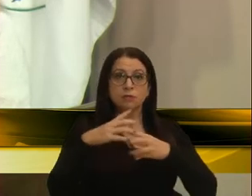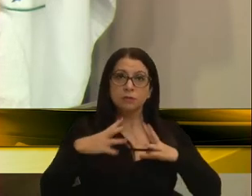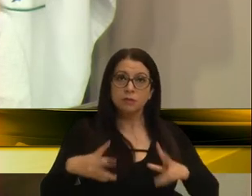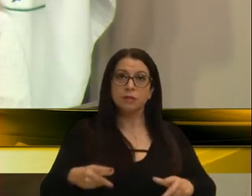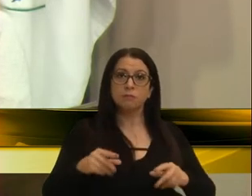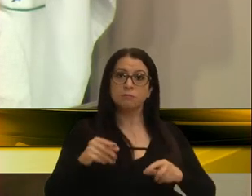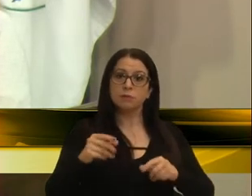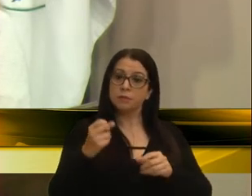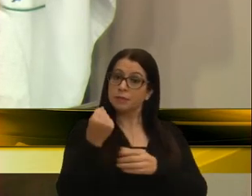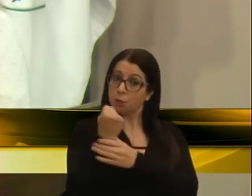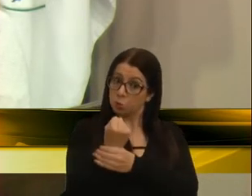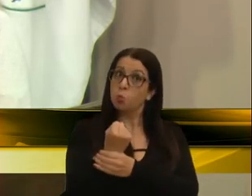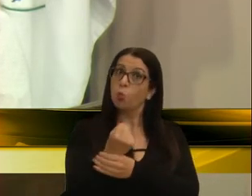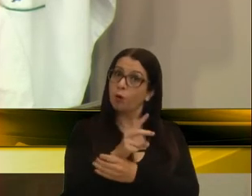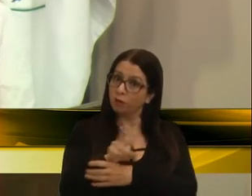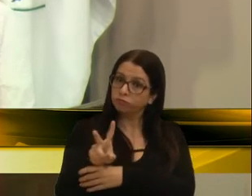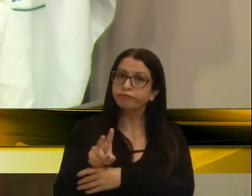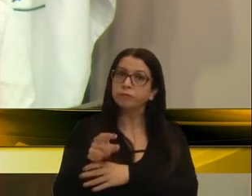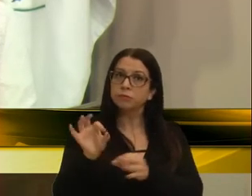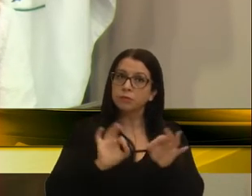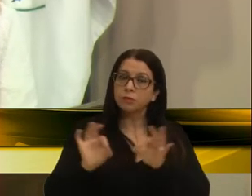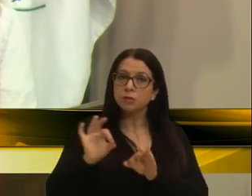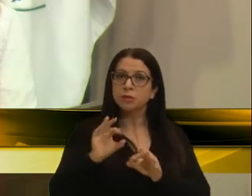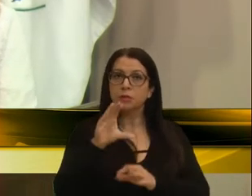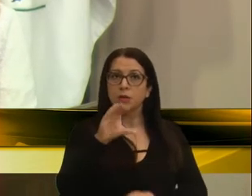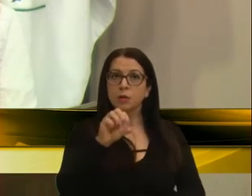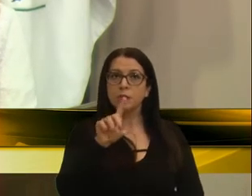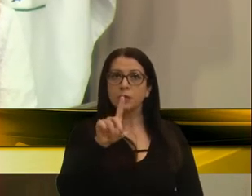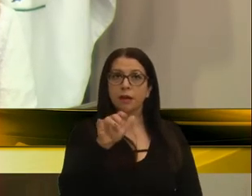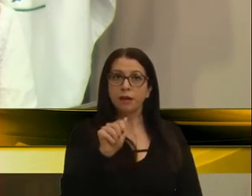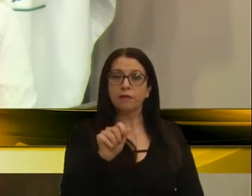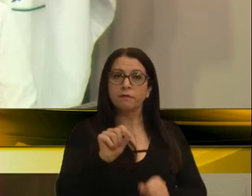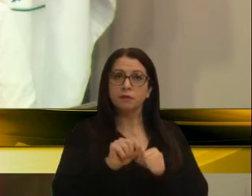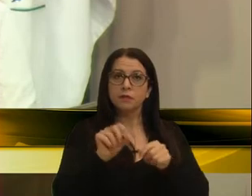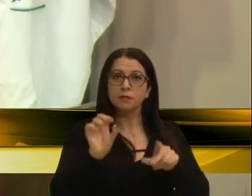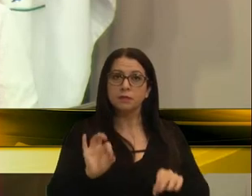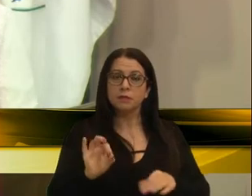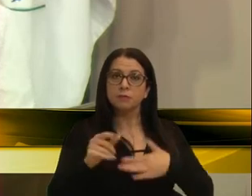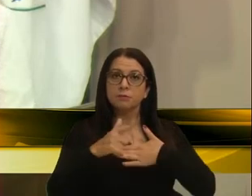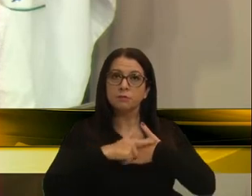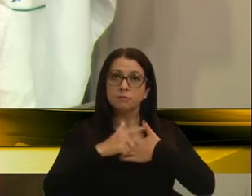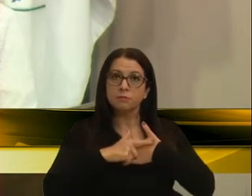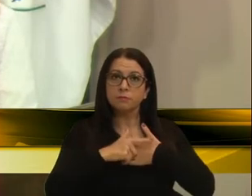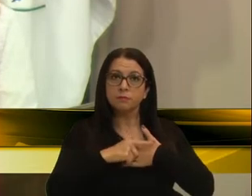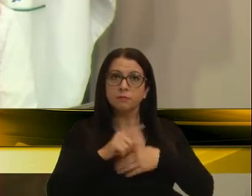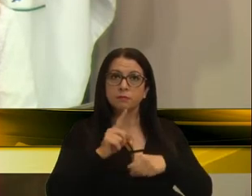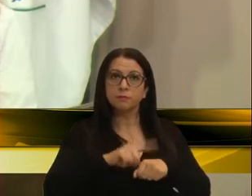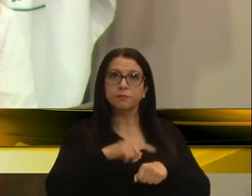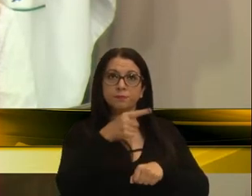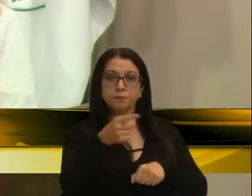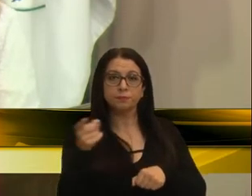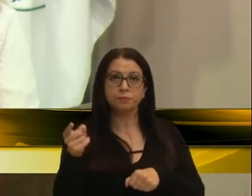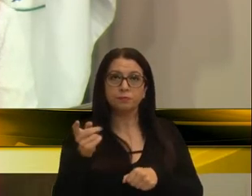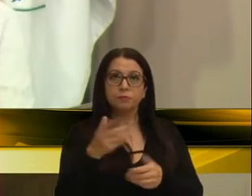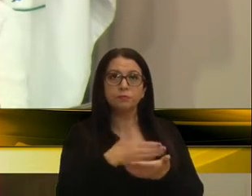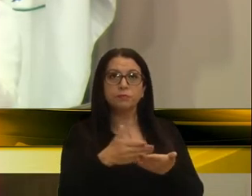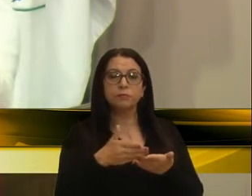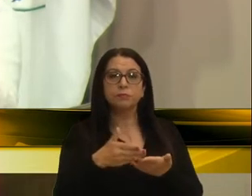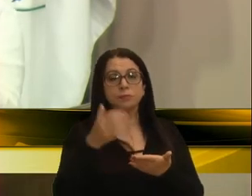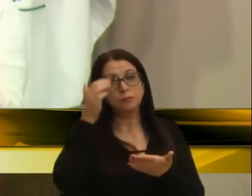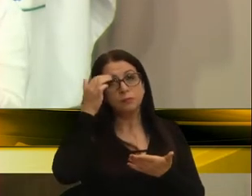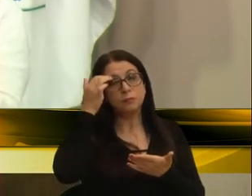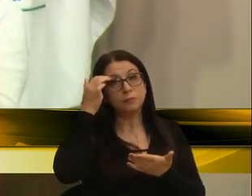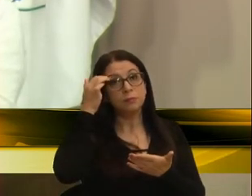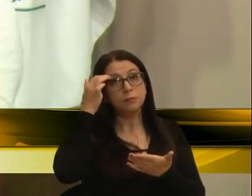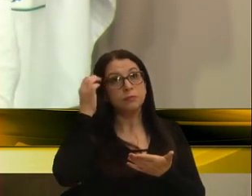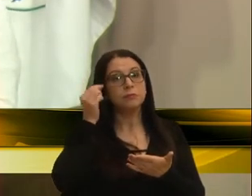e organizada, né? E a Codeca cumprindo seu papel. Eu vou dar, então, os apartes. Quem começou? O vereador